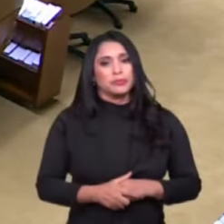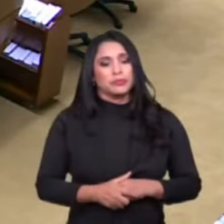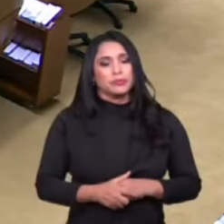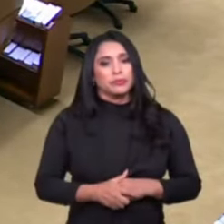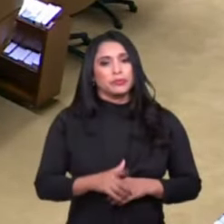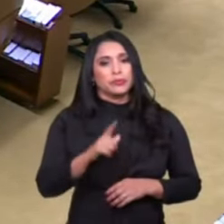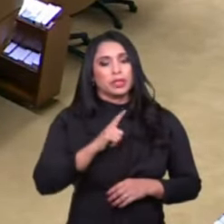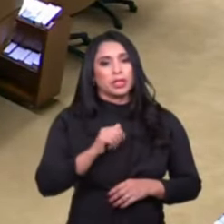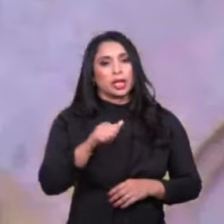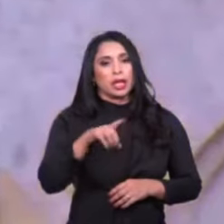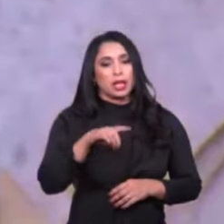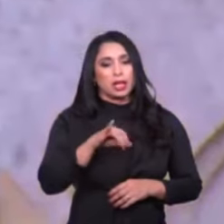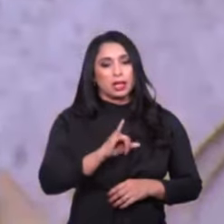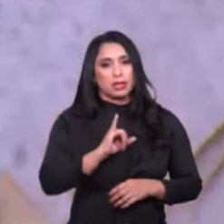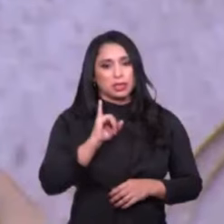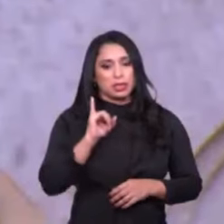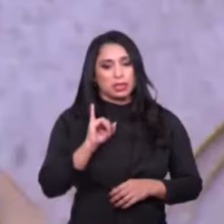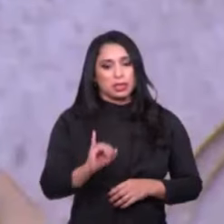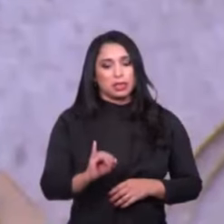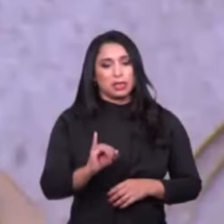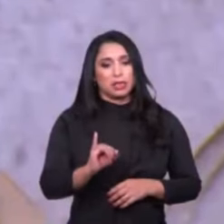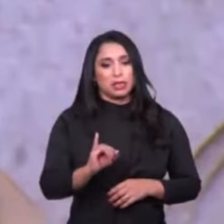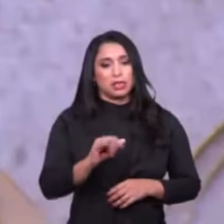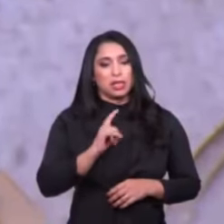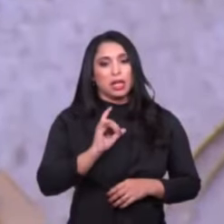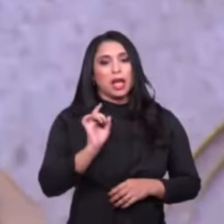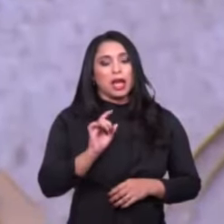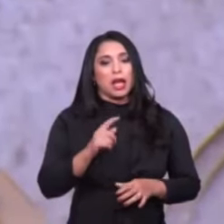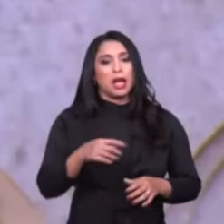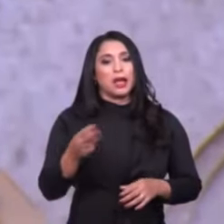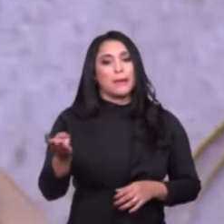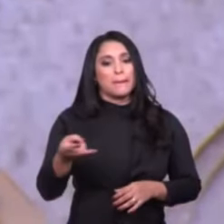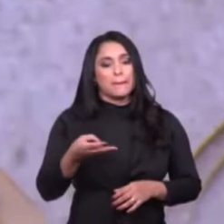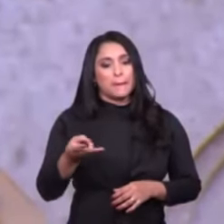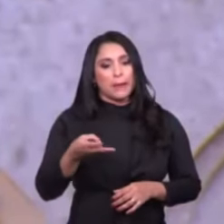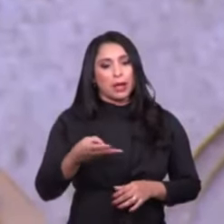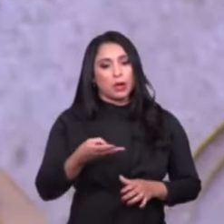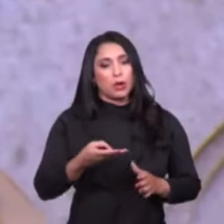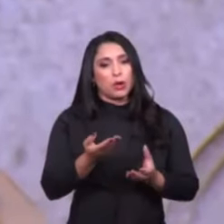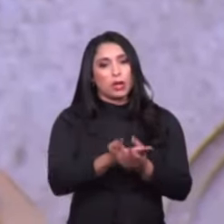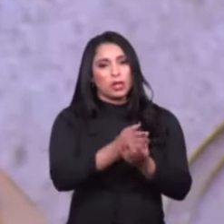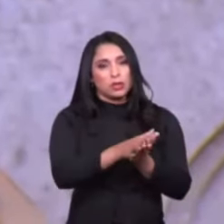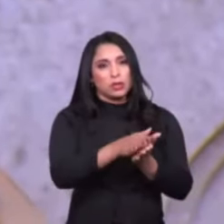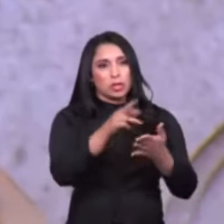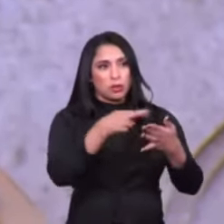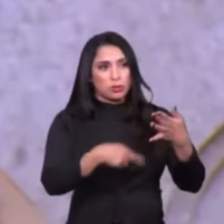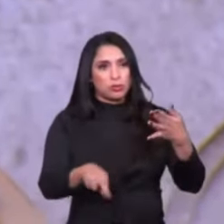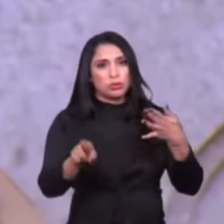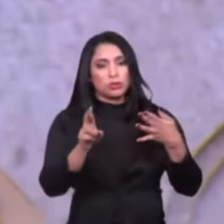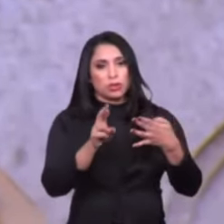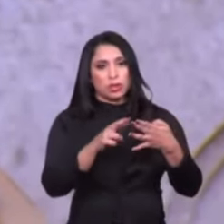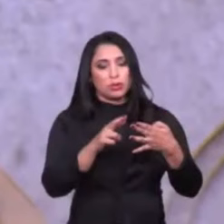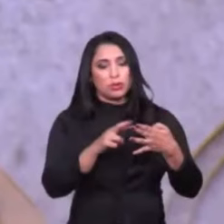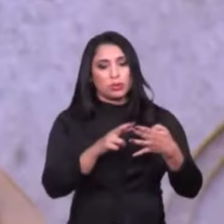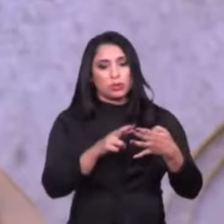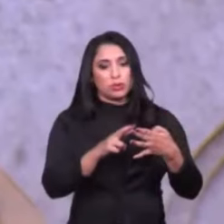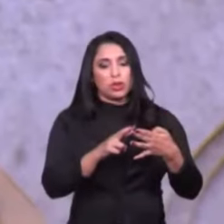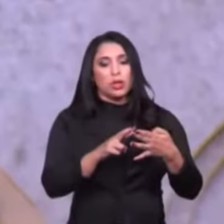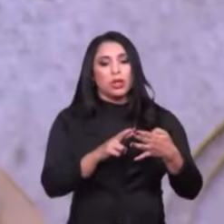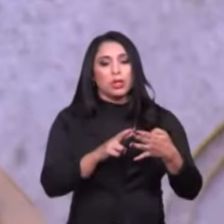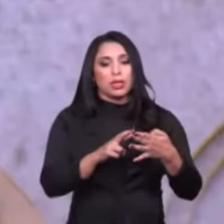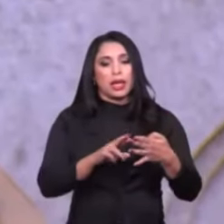de inconstitucionalidade à substância entorpecente tratada nos autos do presente recurso, que é a cannabis